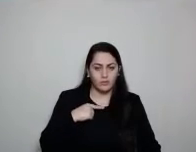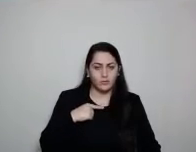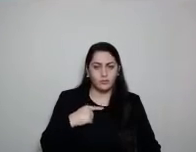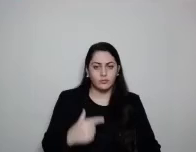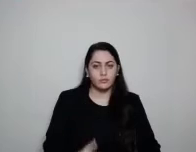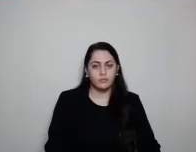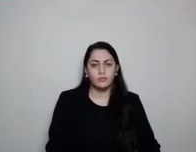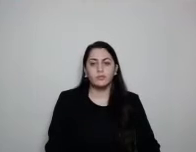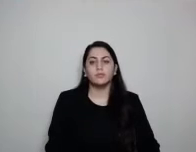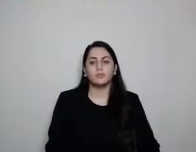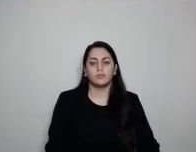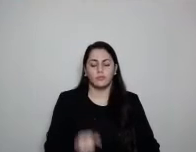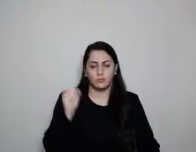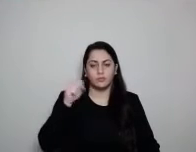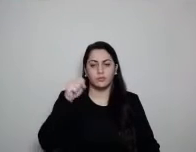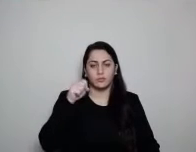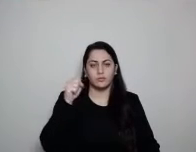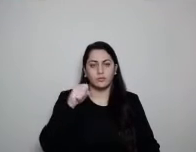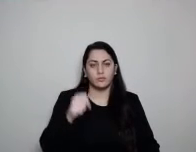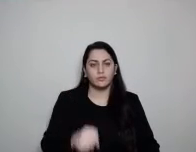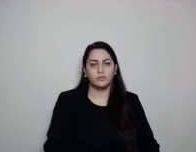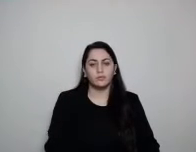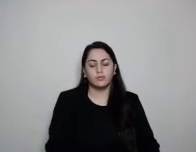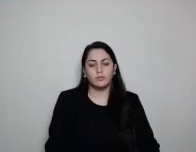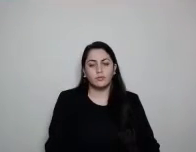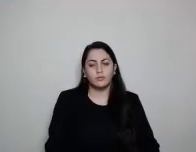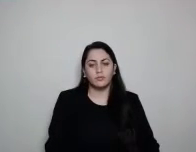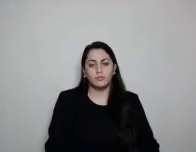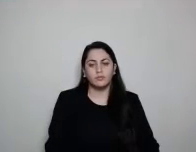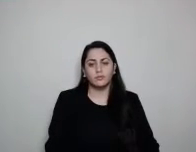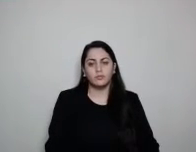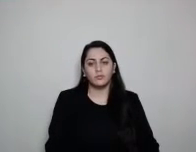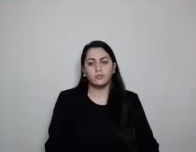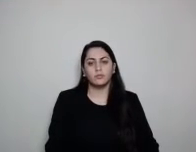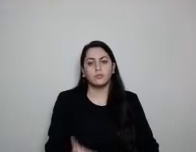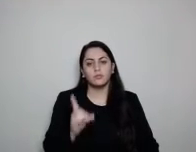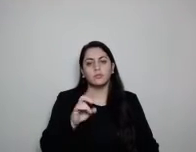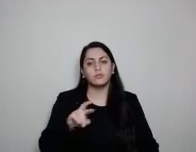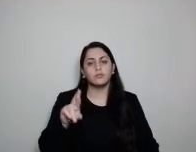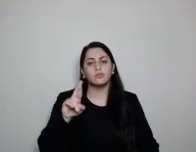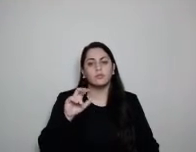Presente, Excelência. Então, doutora Adriana, começa.